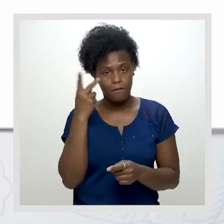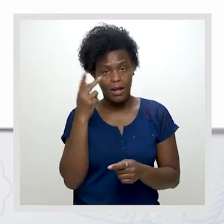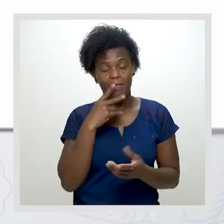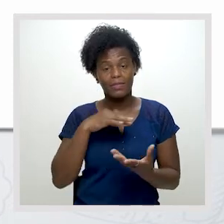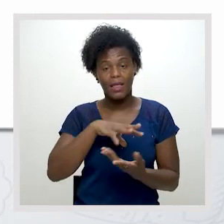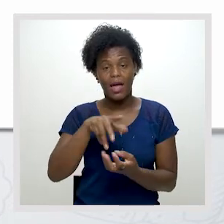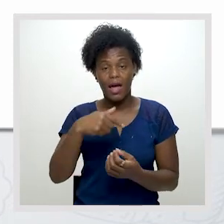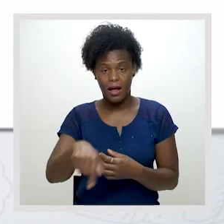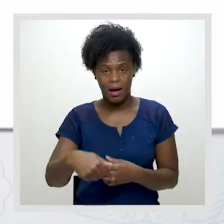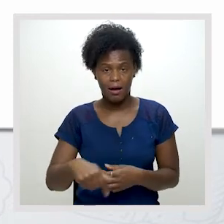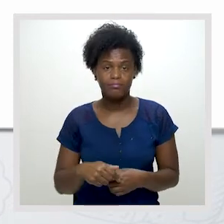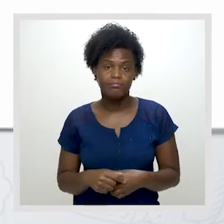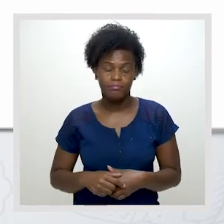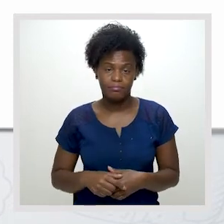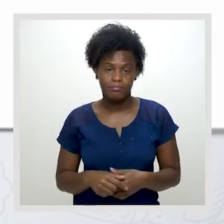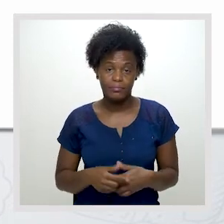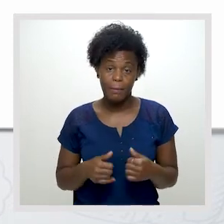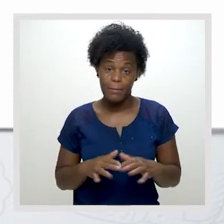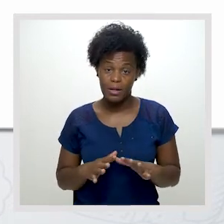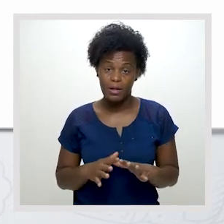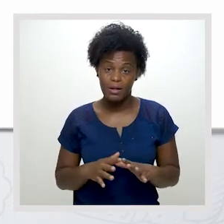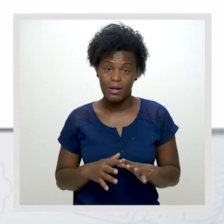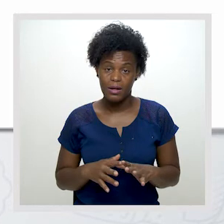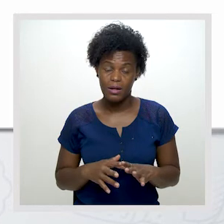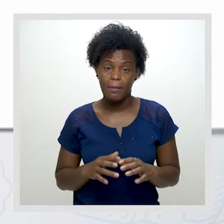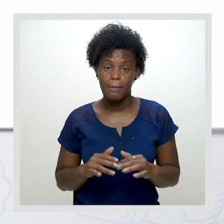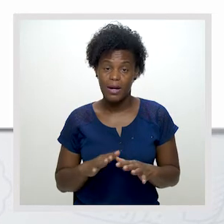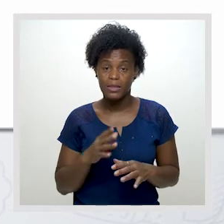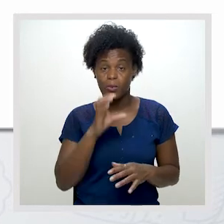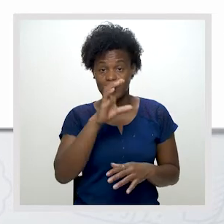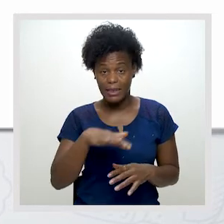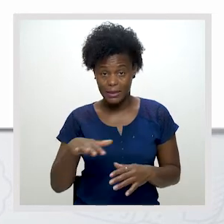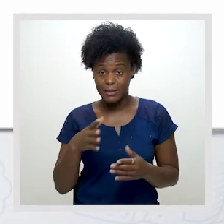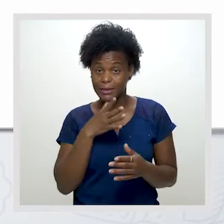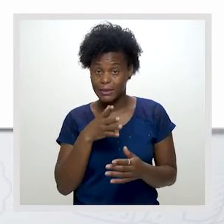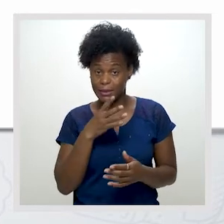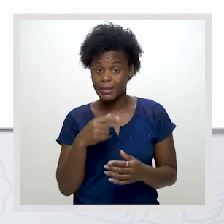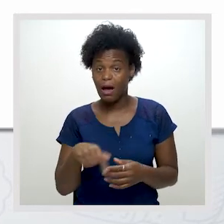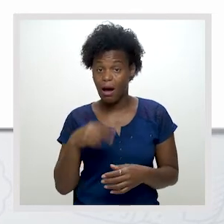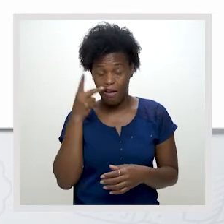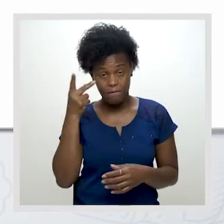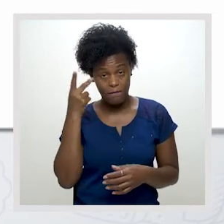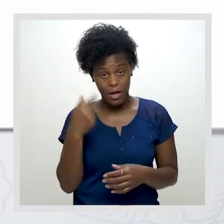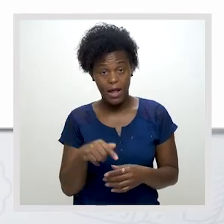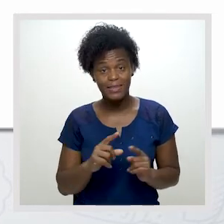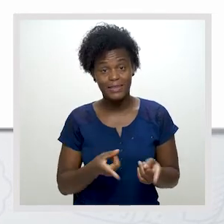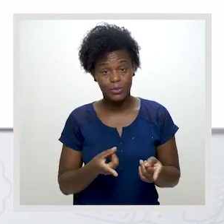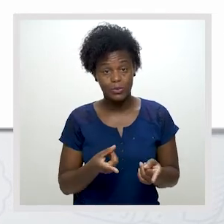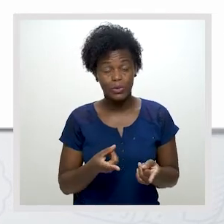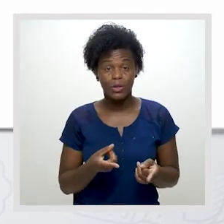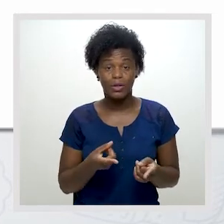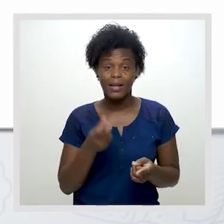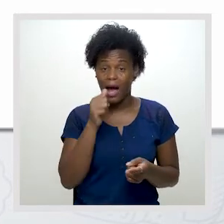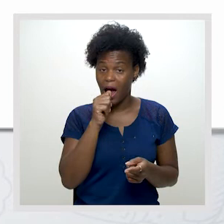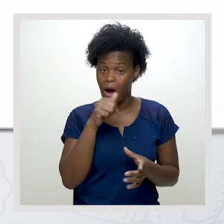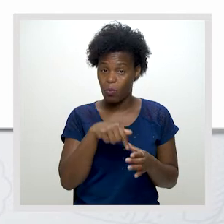Terra propriamente dita. Mas, segundo os cientistas, a vida teve início na